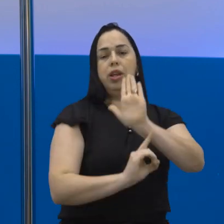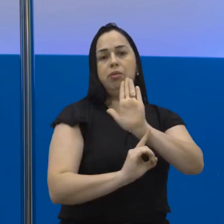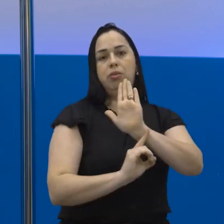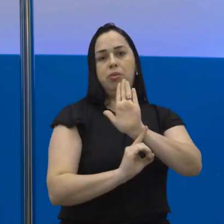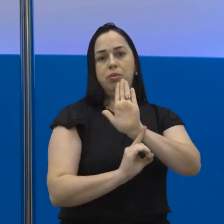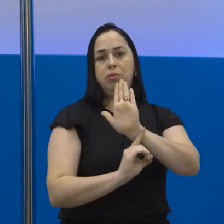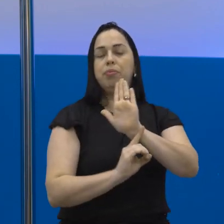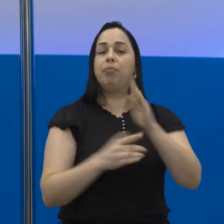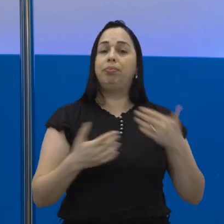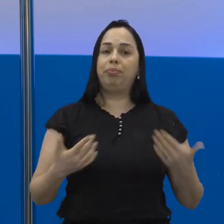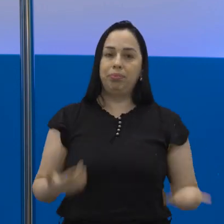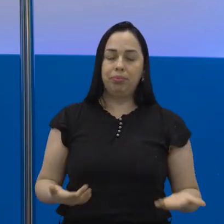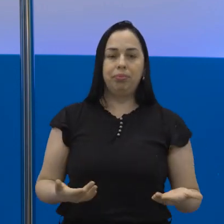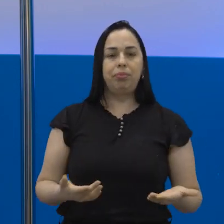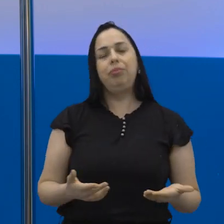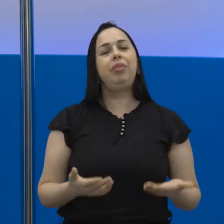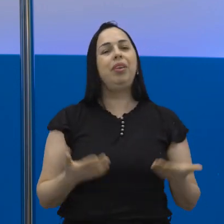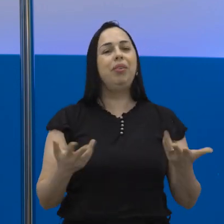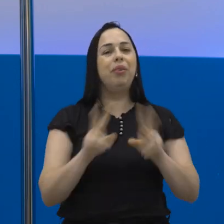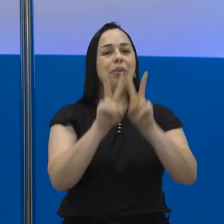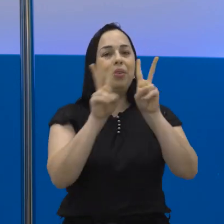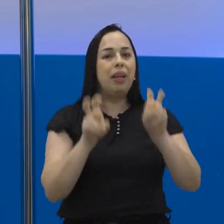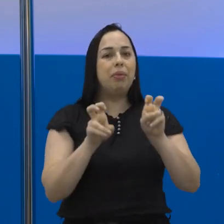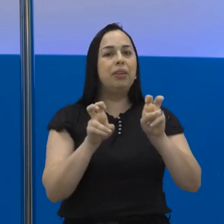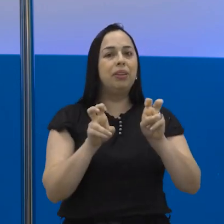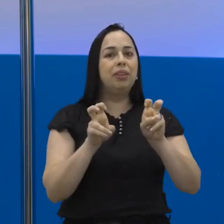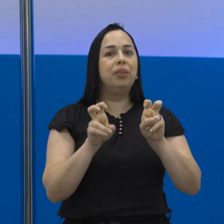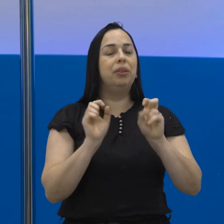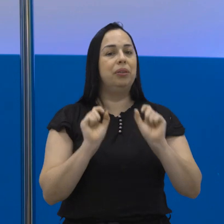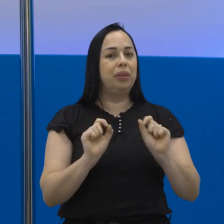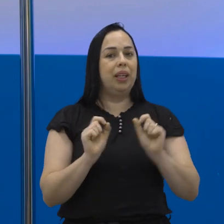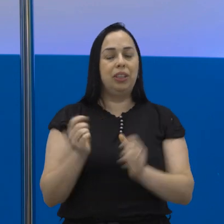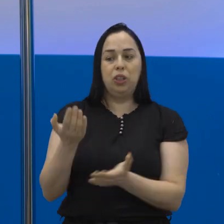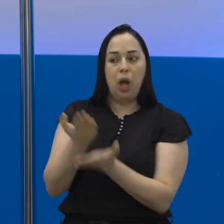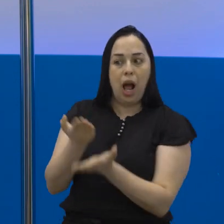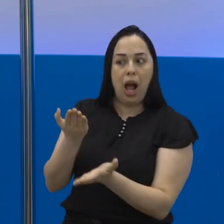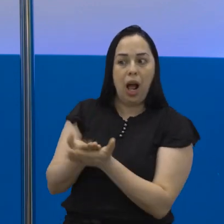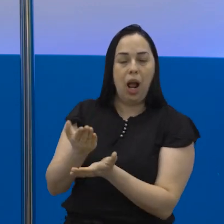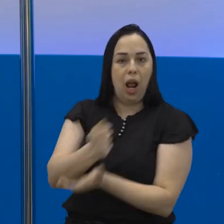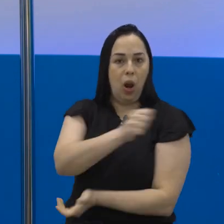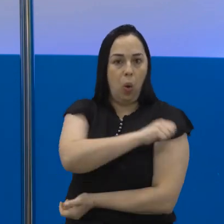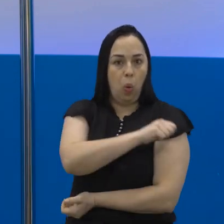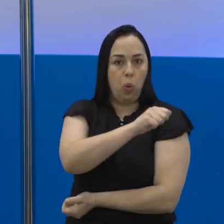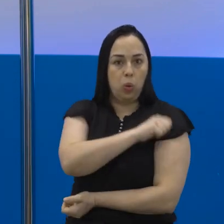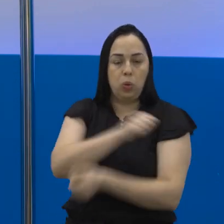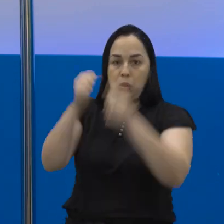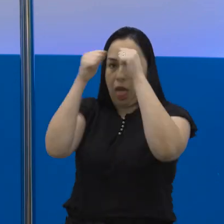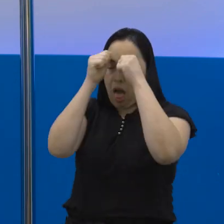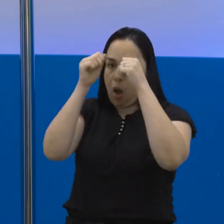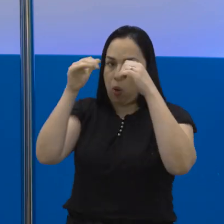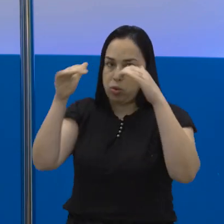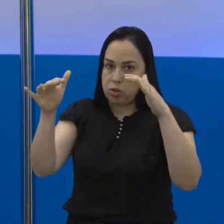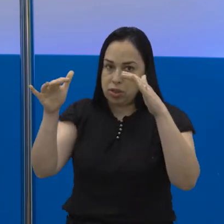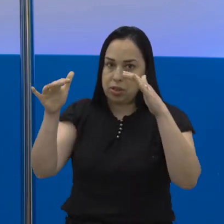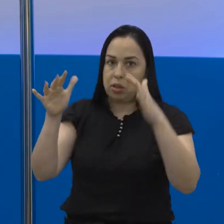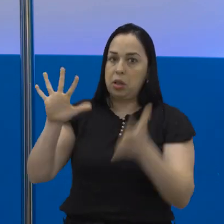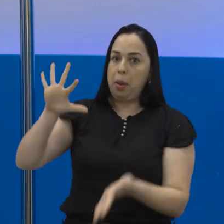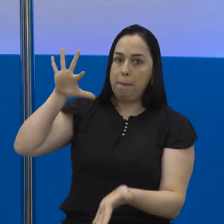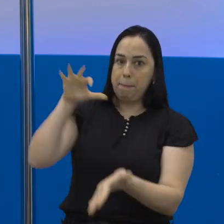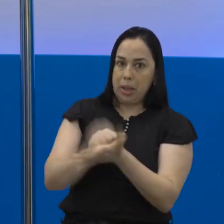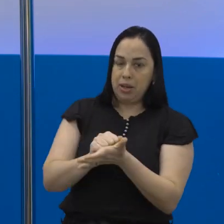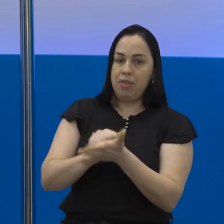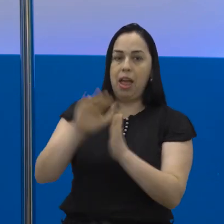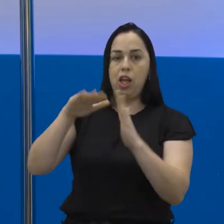e garantir acesso aos direitos. E por falar nisso, a quantidade de estudantes com um transtorno do